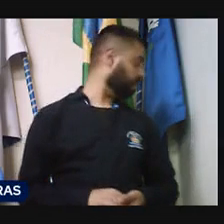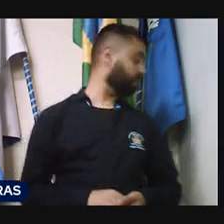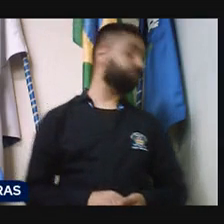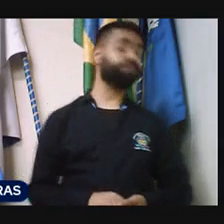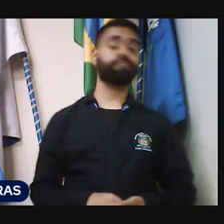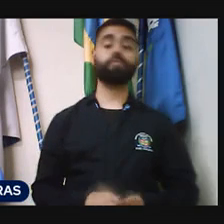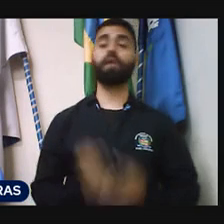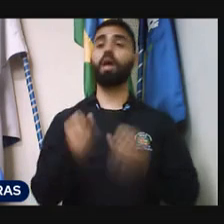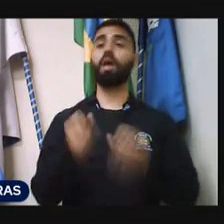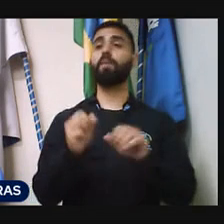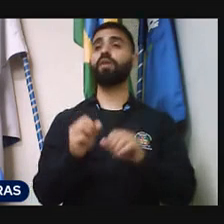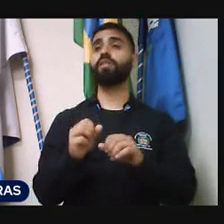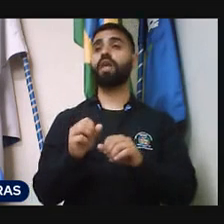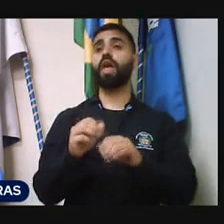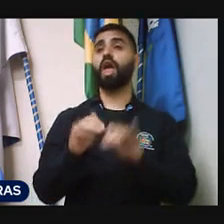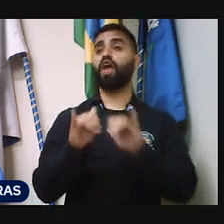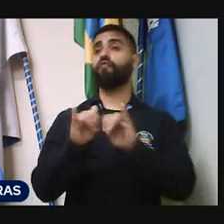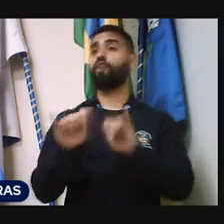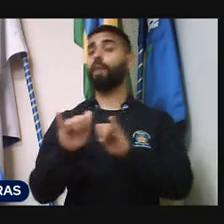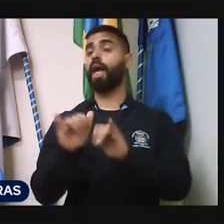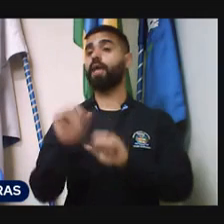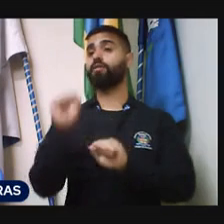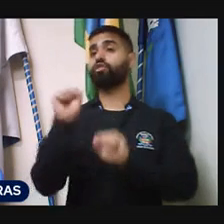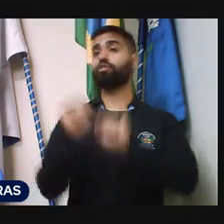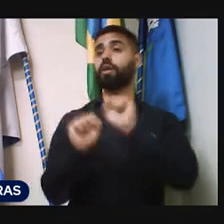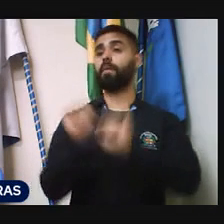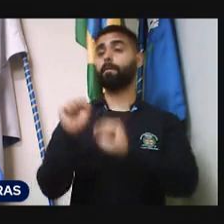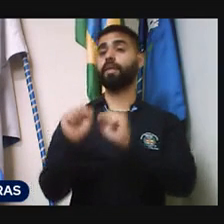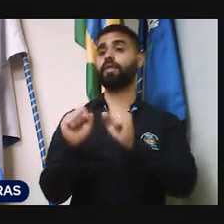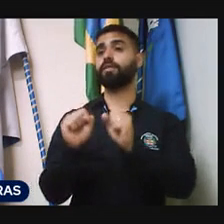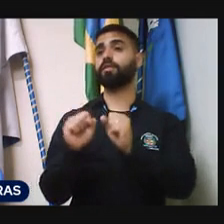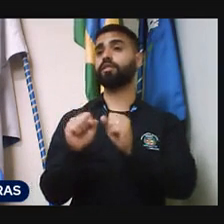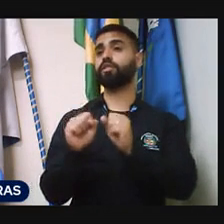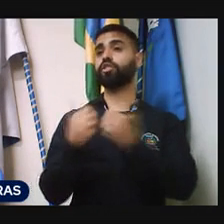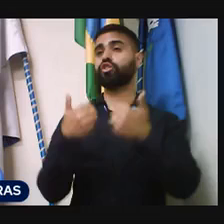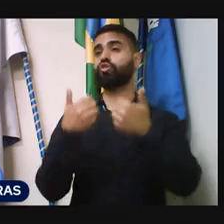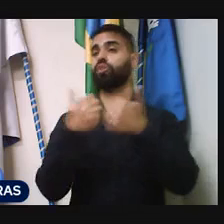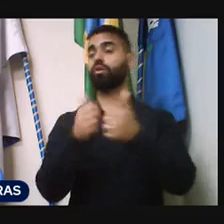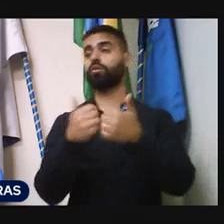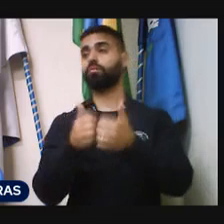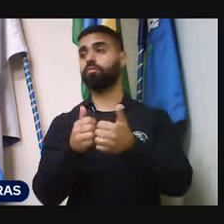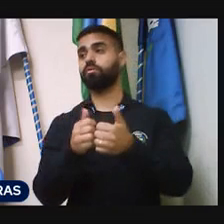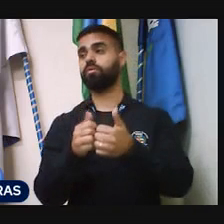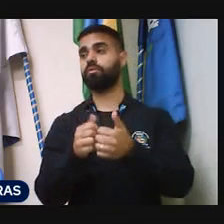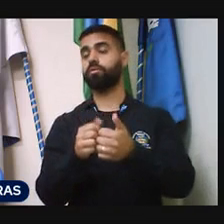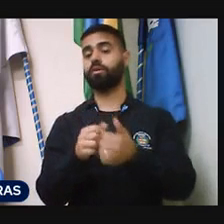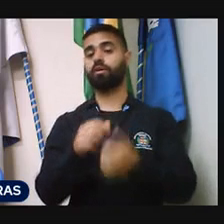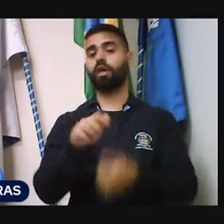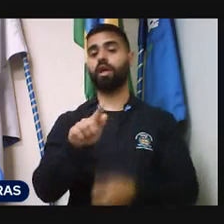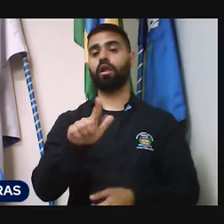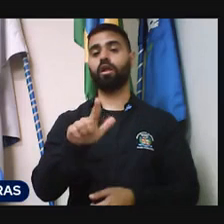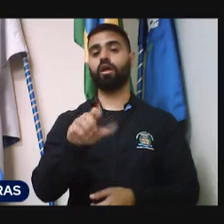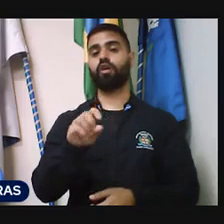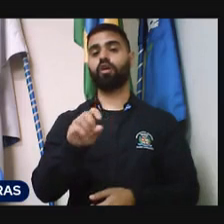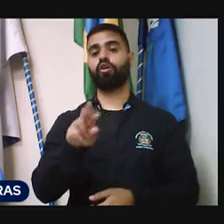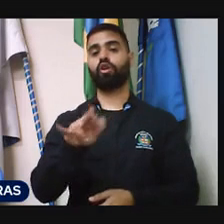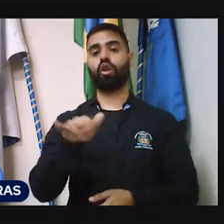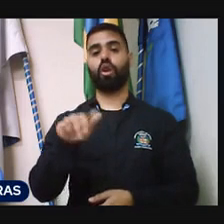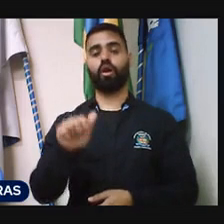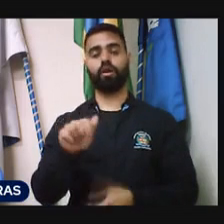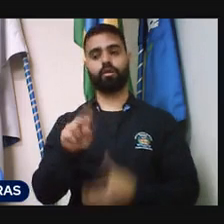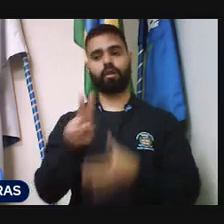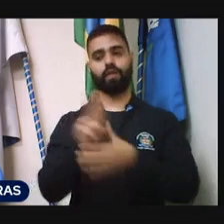a fim de que notifique as empresas de transporte de passageiros Viação Glória linha